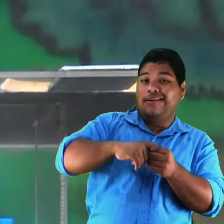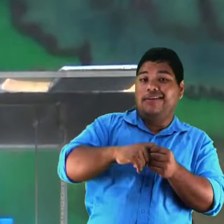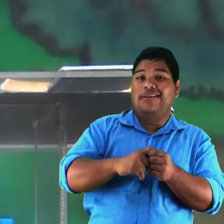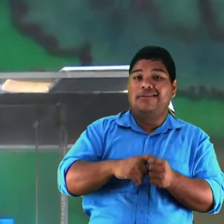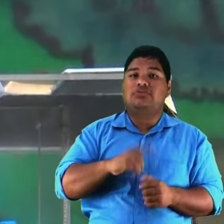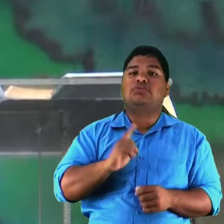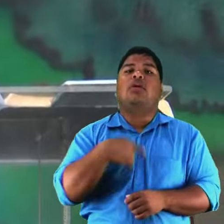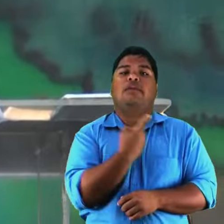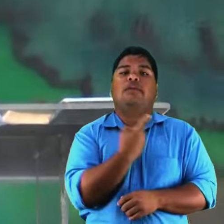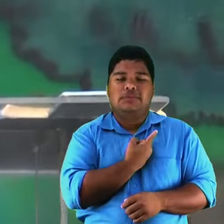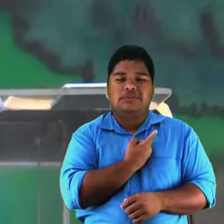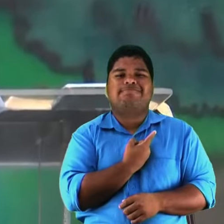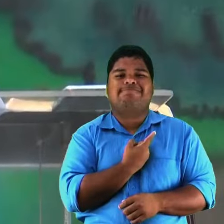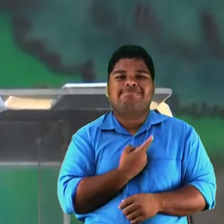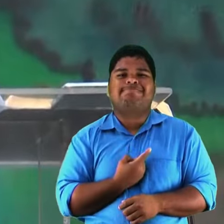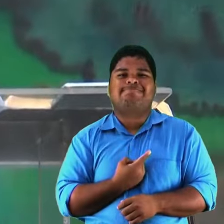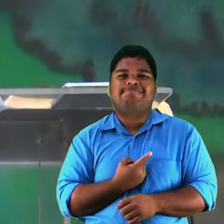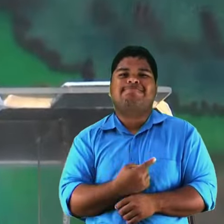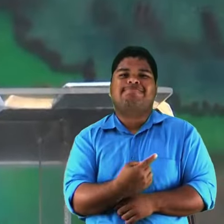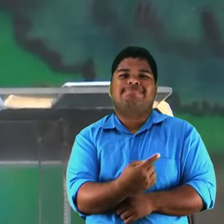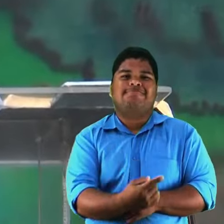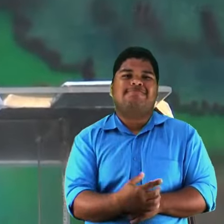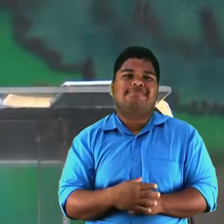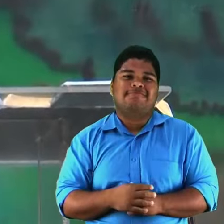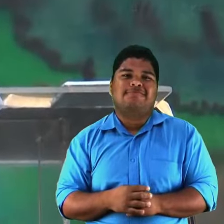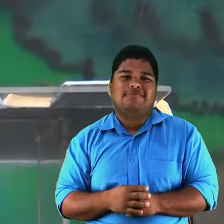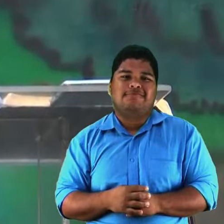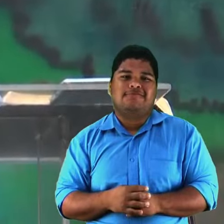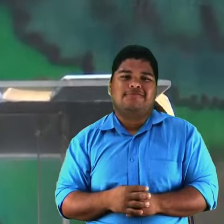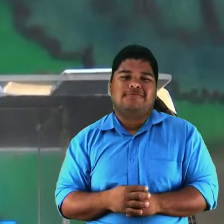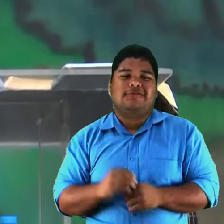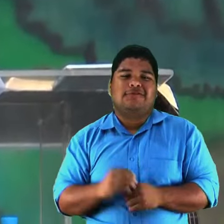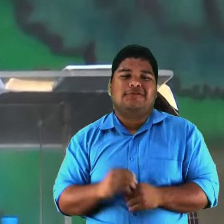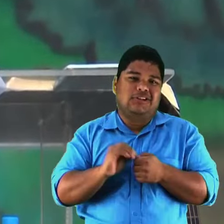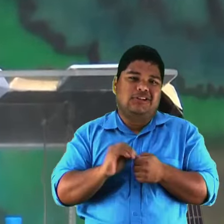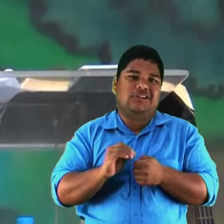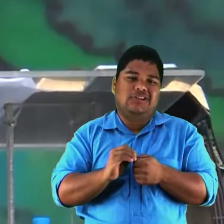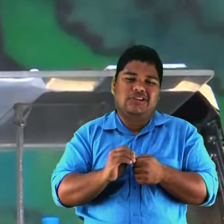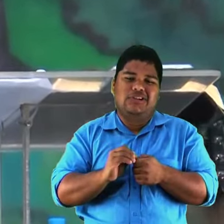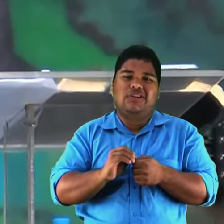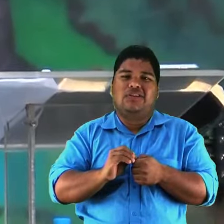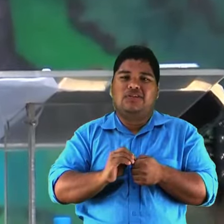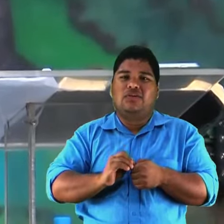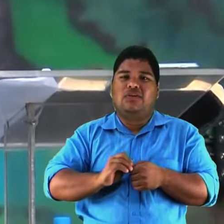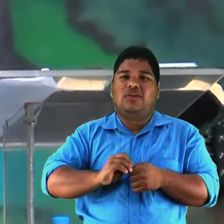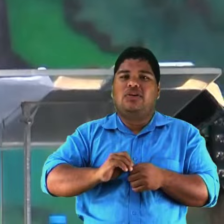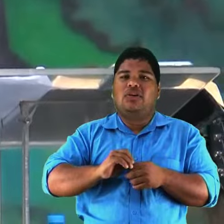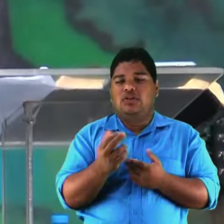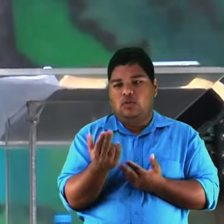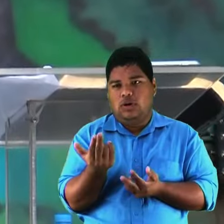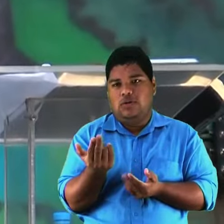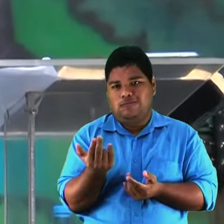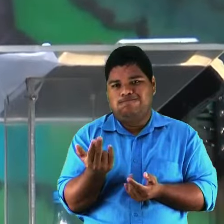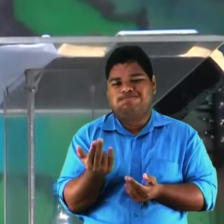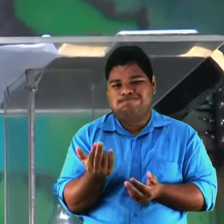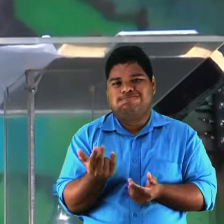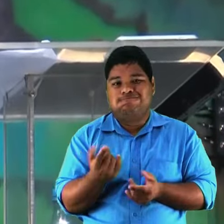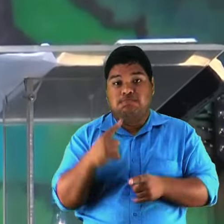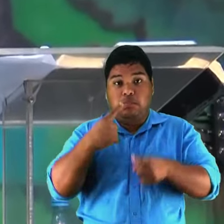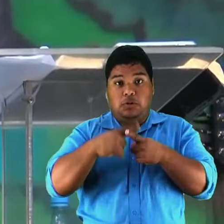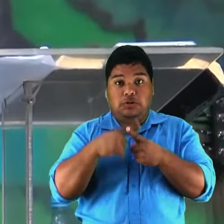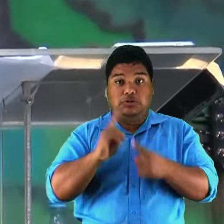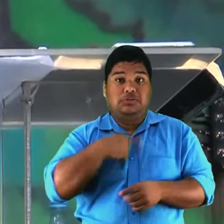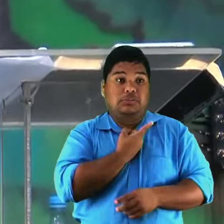fadados ao mesmo caminho. Porque nós estamos muito mais preocupados com a nossa vida hoje do